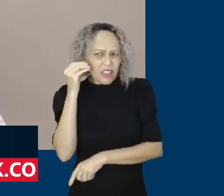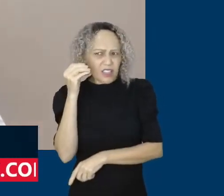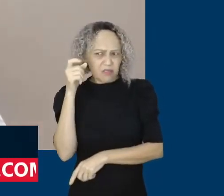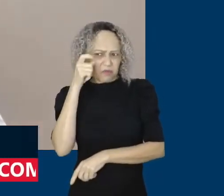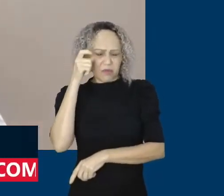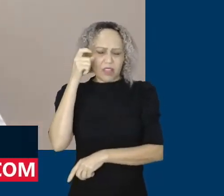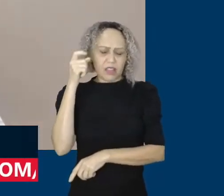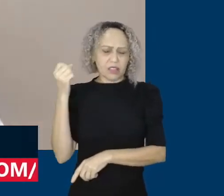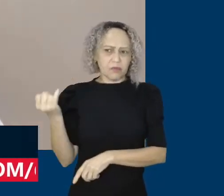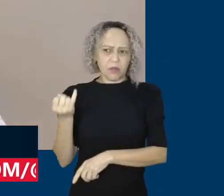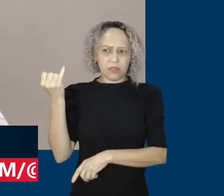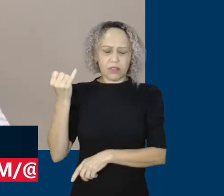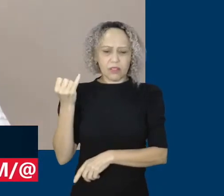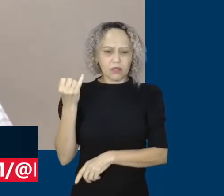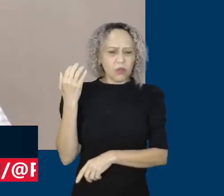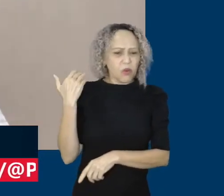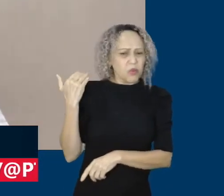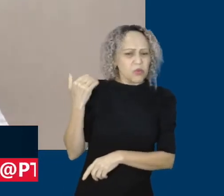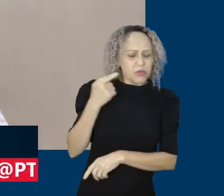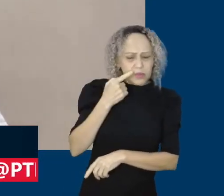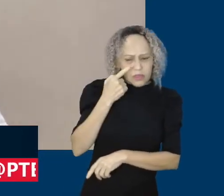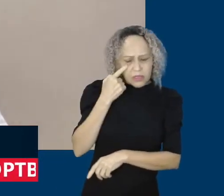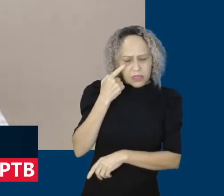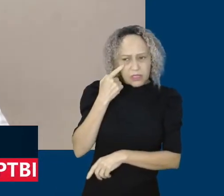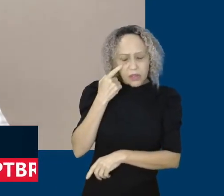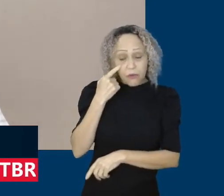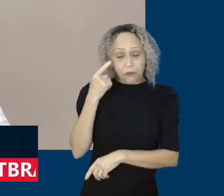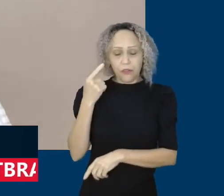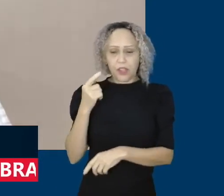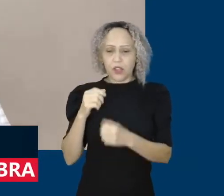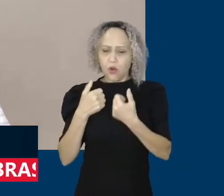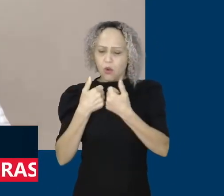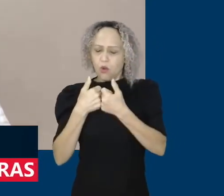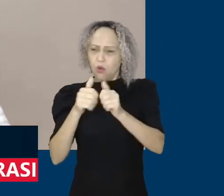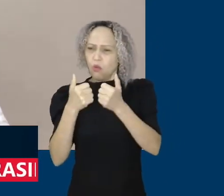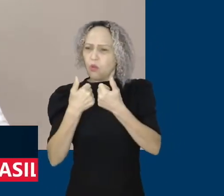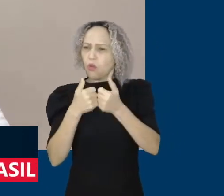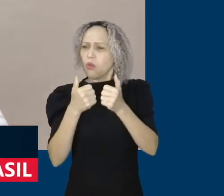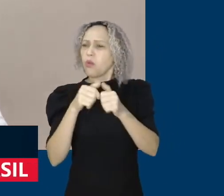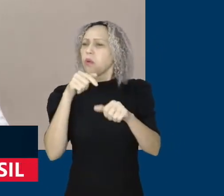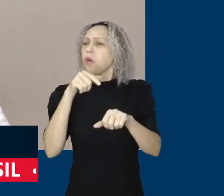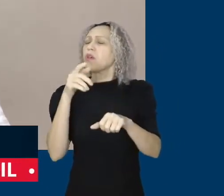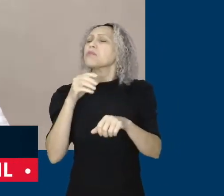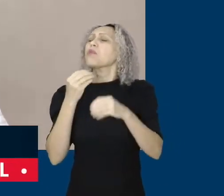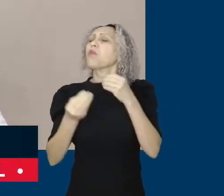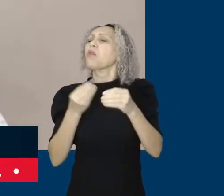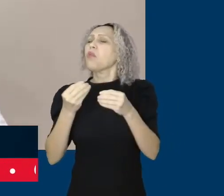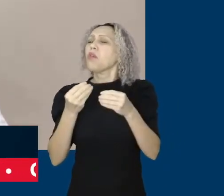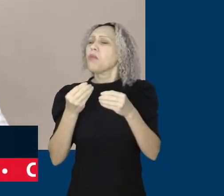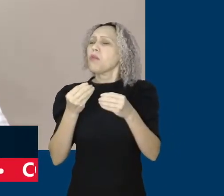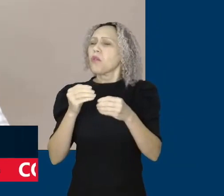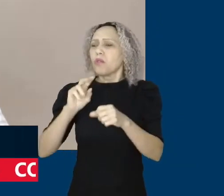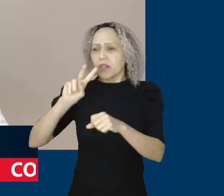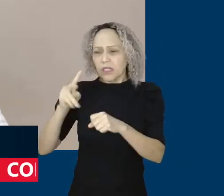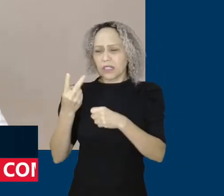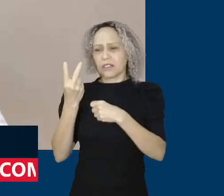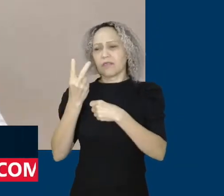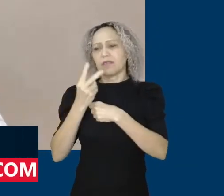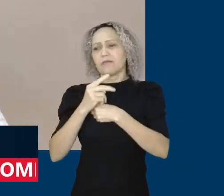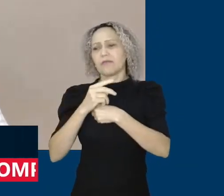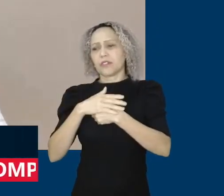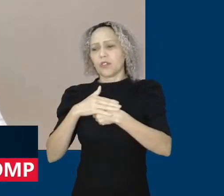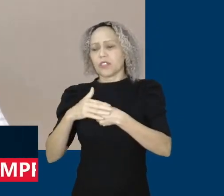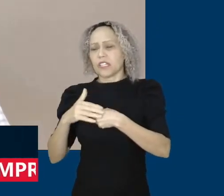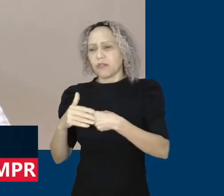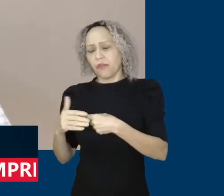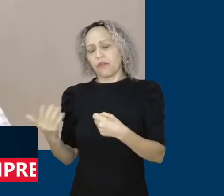vi experiências de ônibus rodando a hidrogênio verde, enfim, tem uma série de, uma vereda imensa e aberta para esse debate.